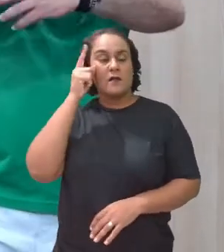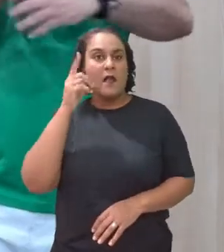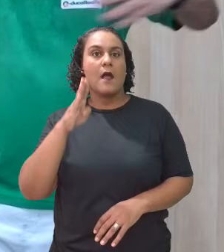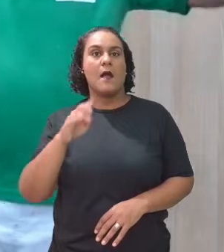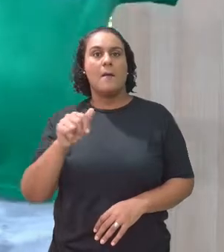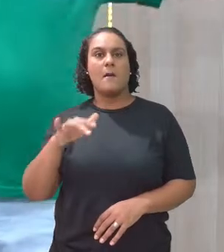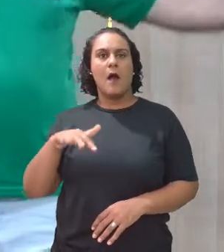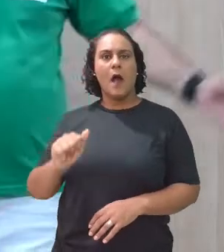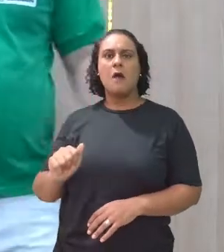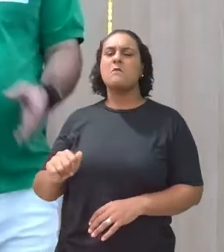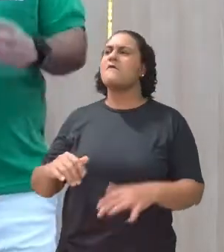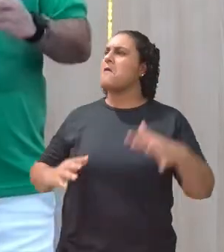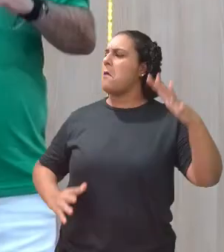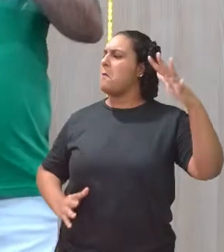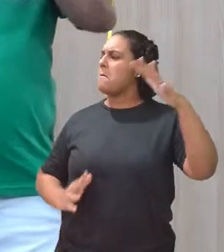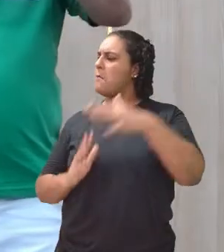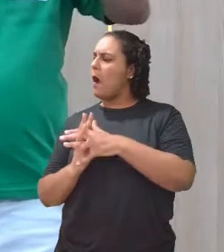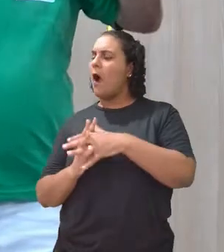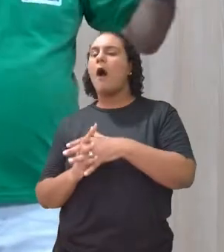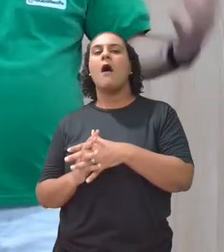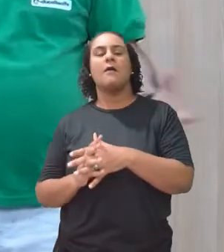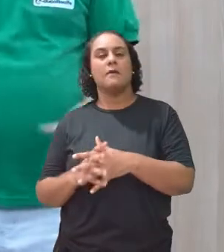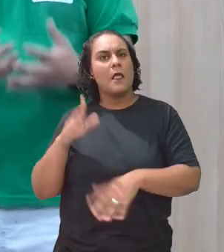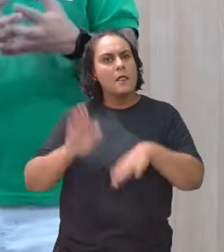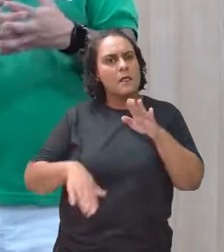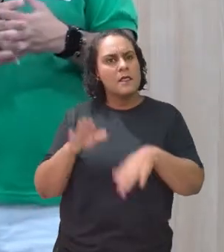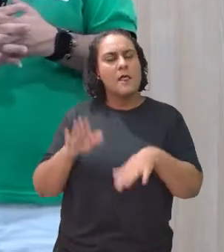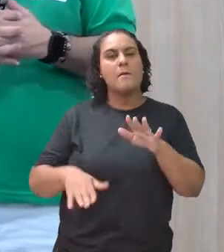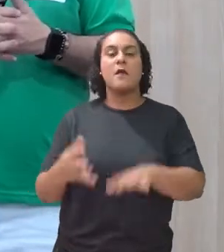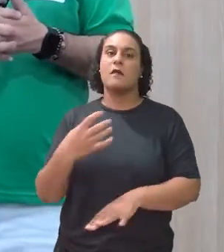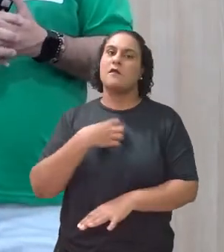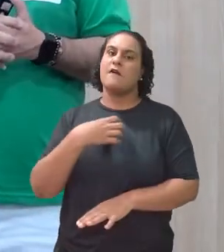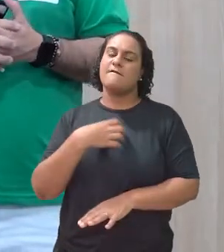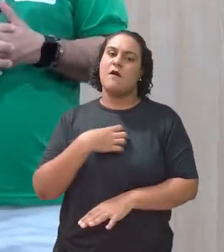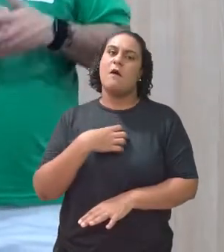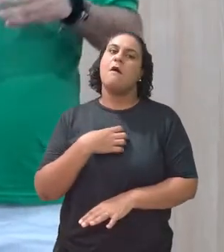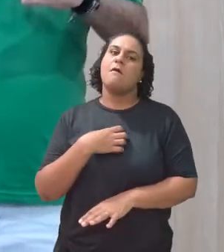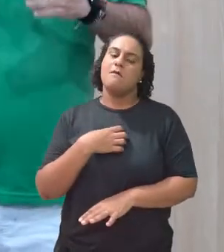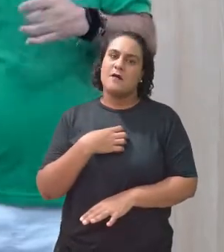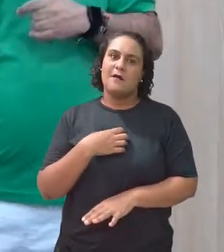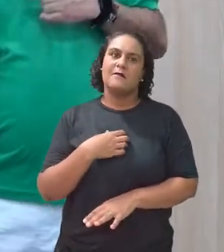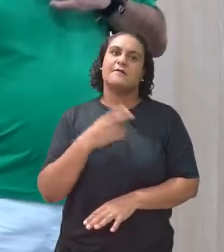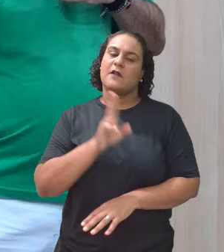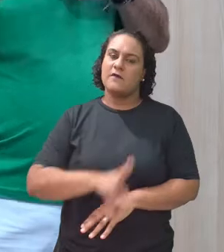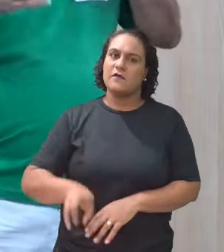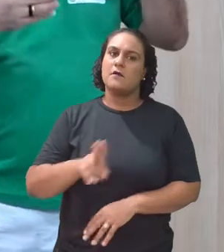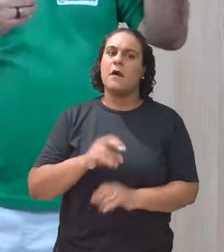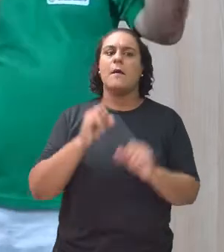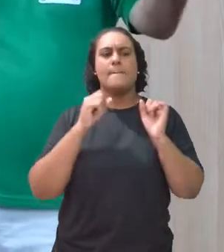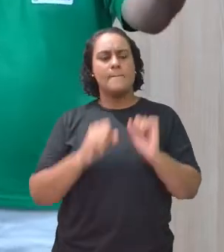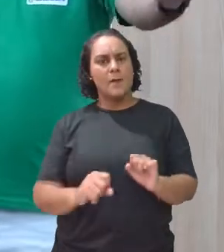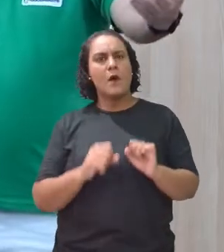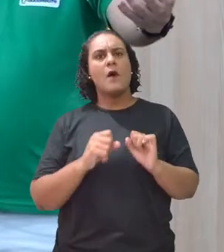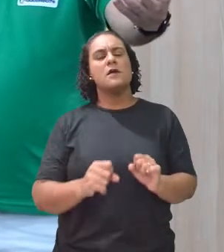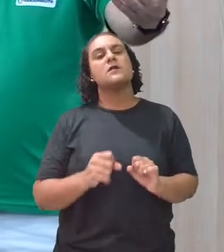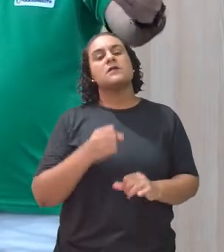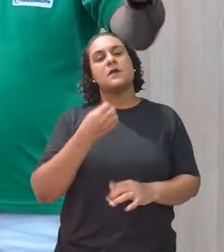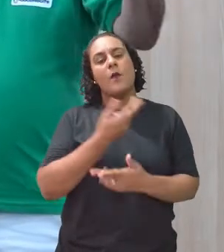ideia supimpa, né? A depender, né, da forma como você usa, pode ser um elogio